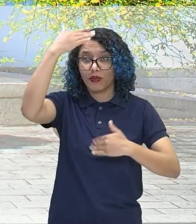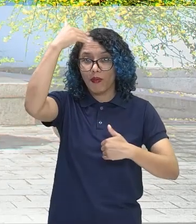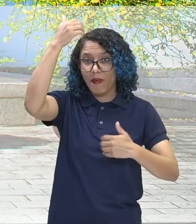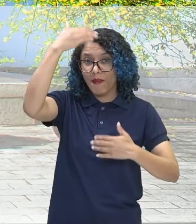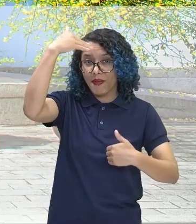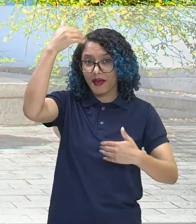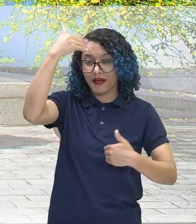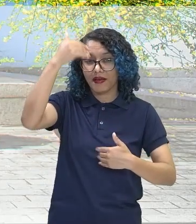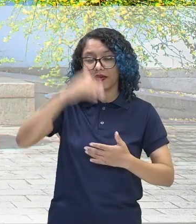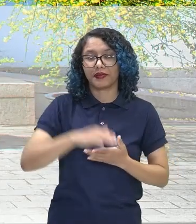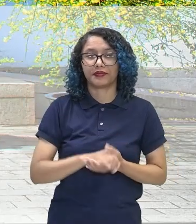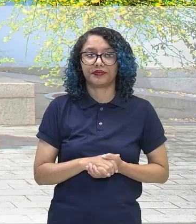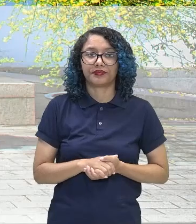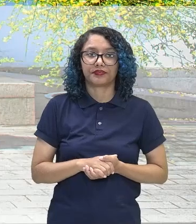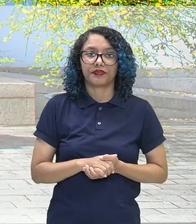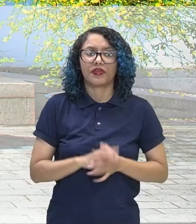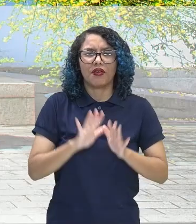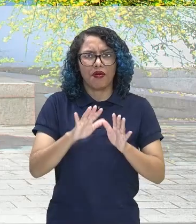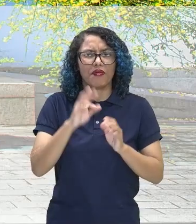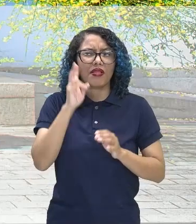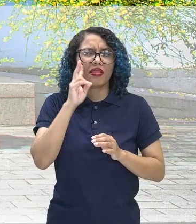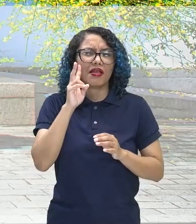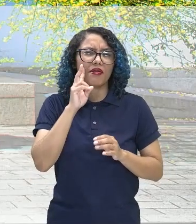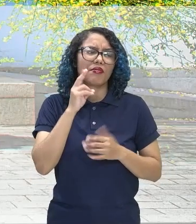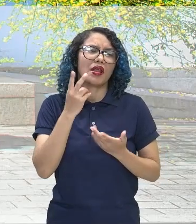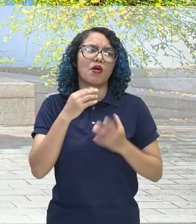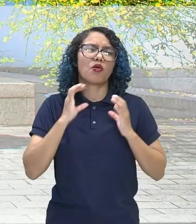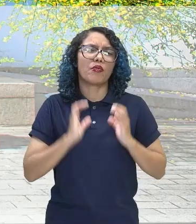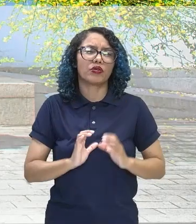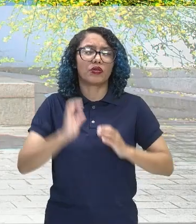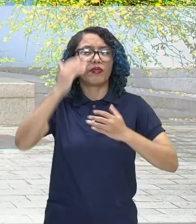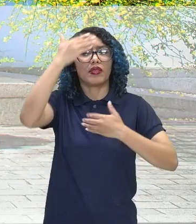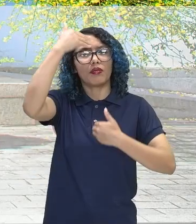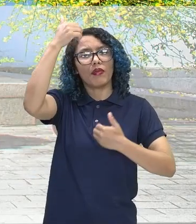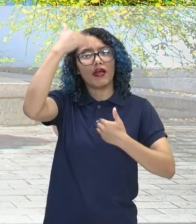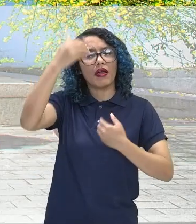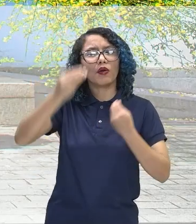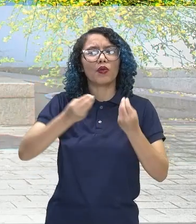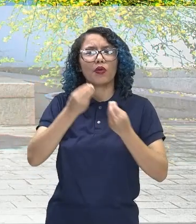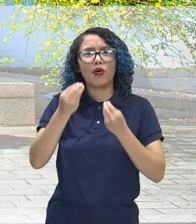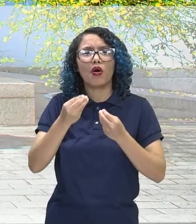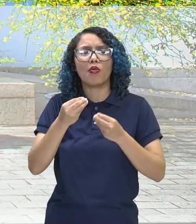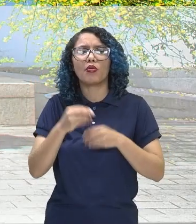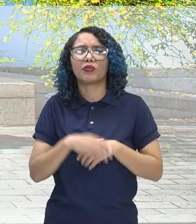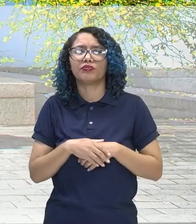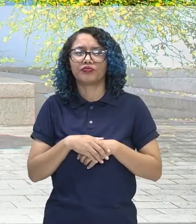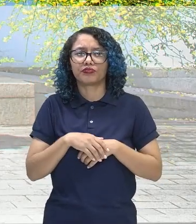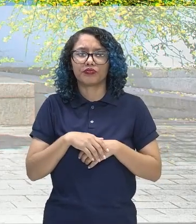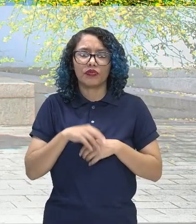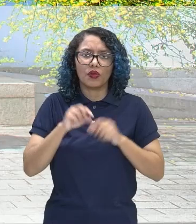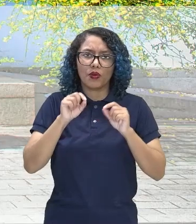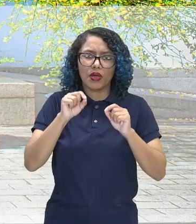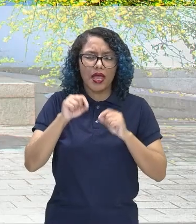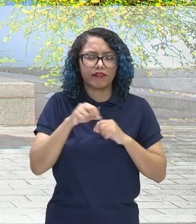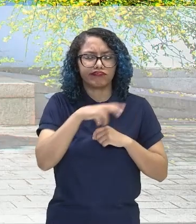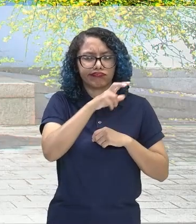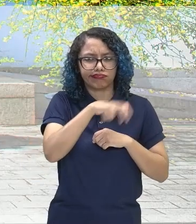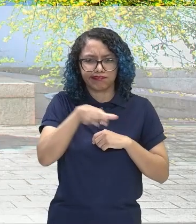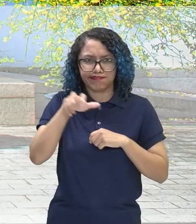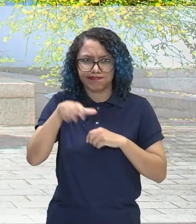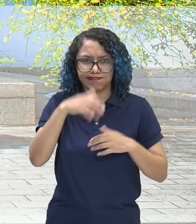Vamos lembrar aí do animal. O que o macaco faz? Ele pula de galho em galho, ele é muito rápido, ele